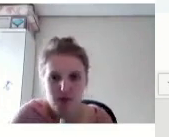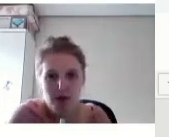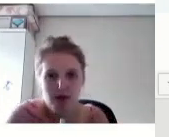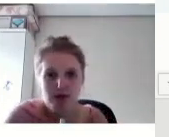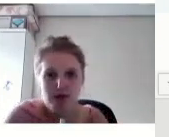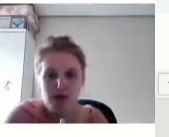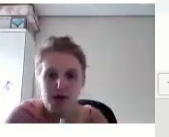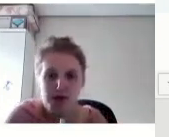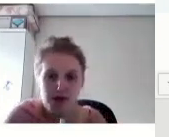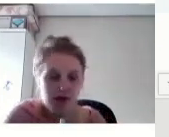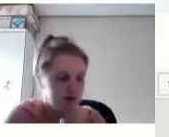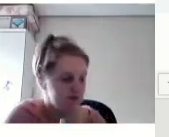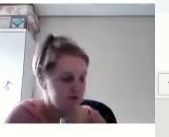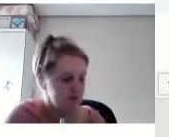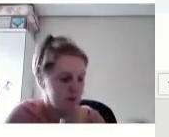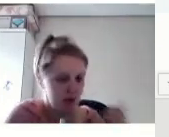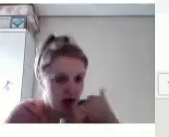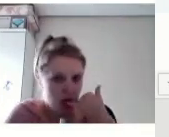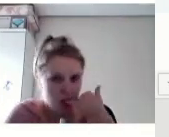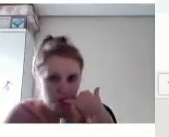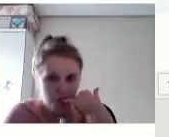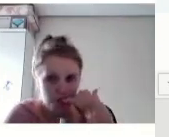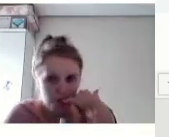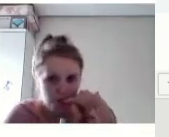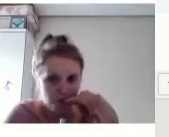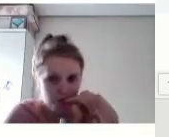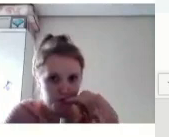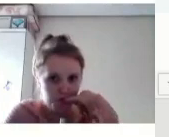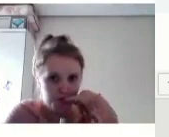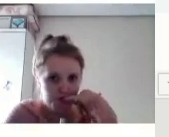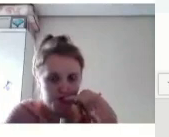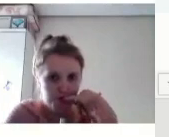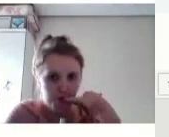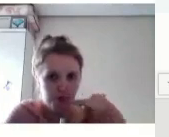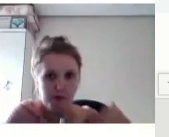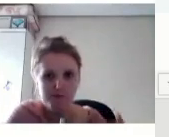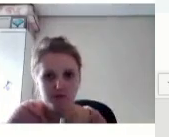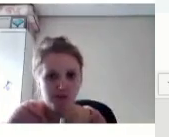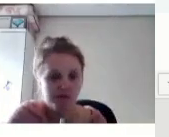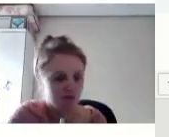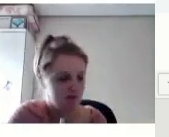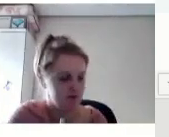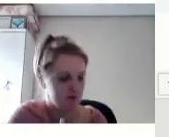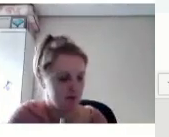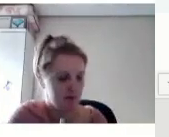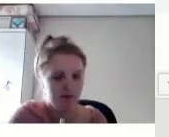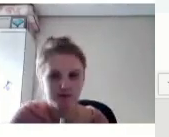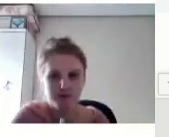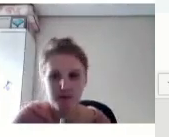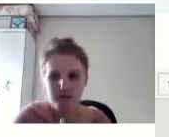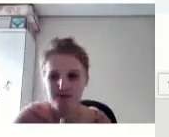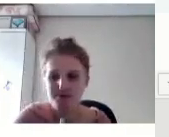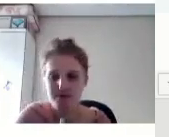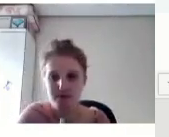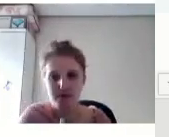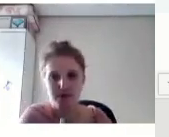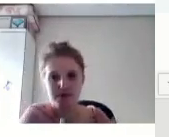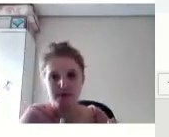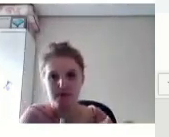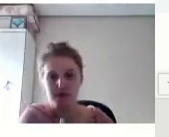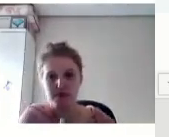eu só posso reescrever esse produto escalar, né? Esse cara ali, esse produto escalar, pode ser escrito em